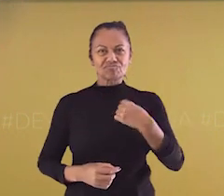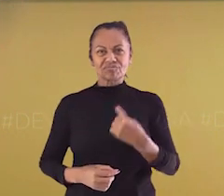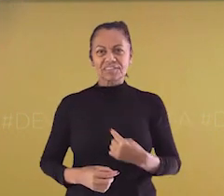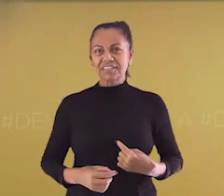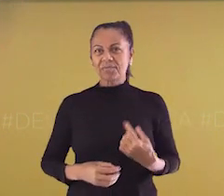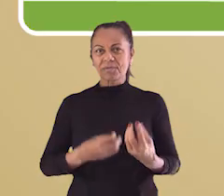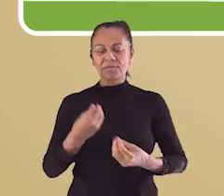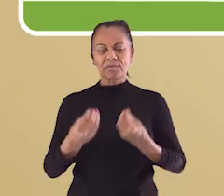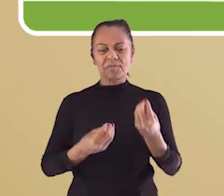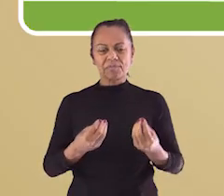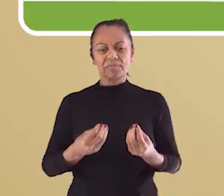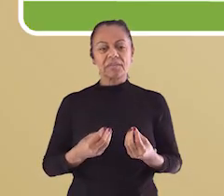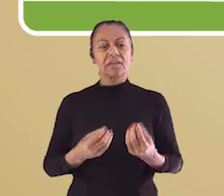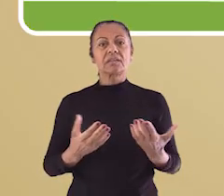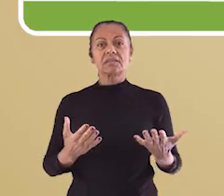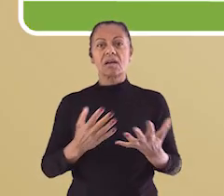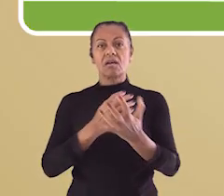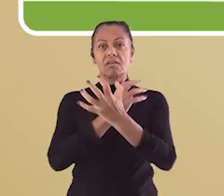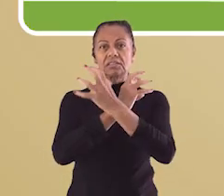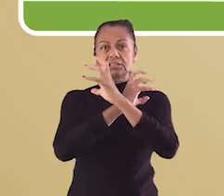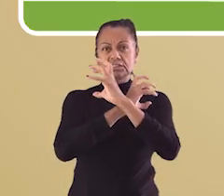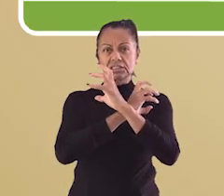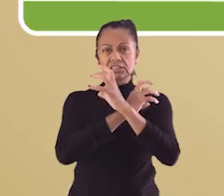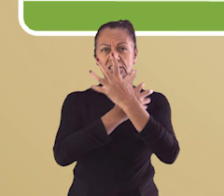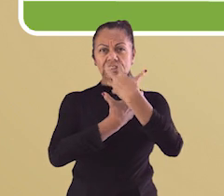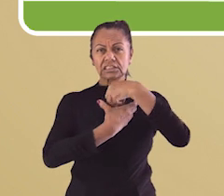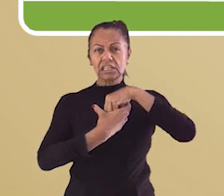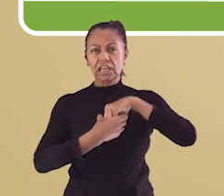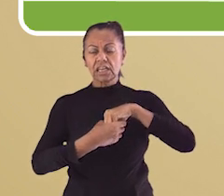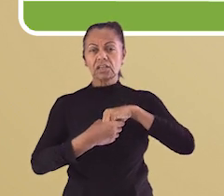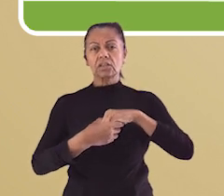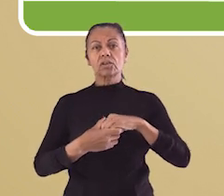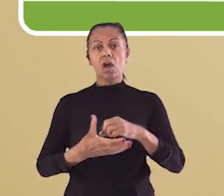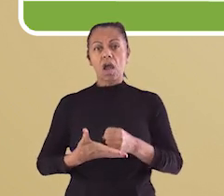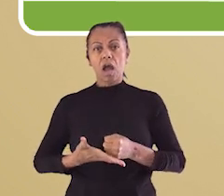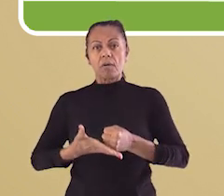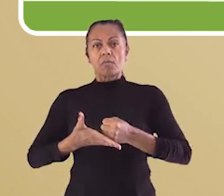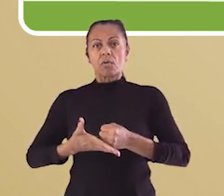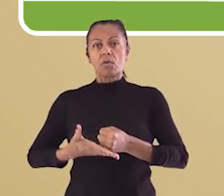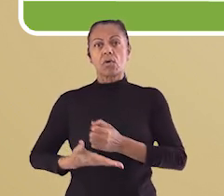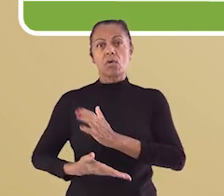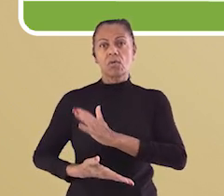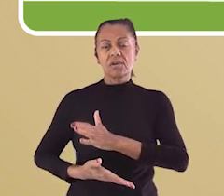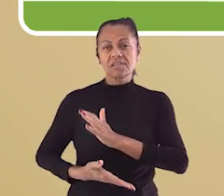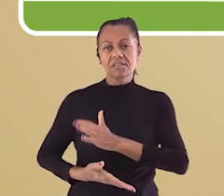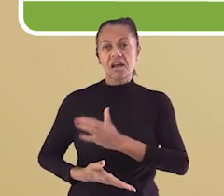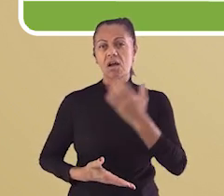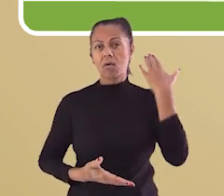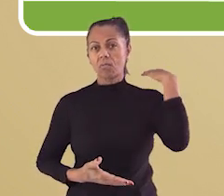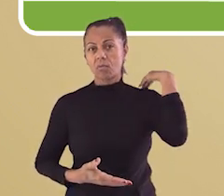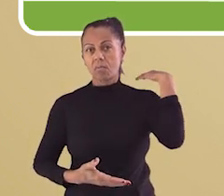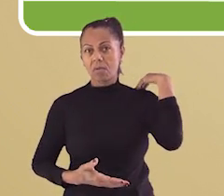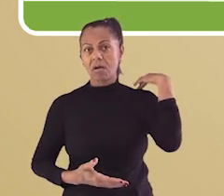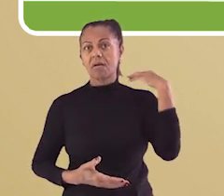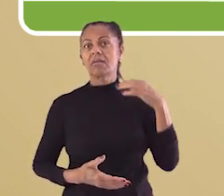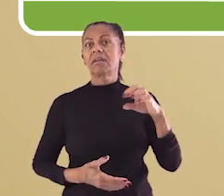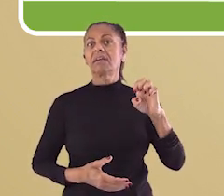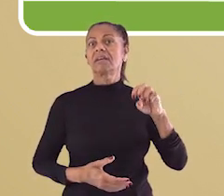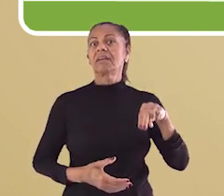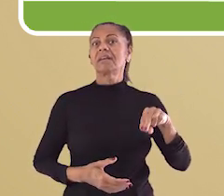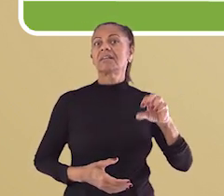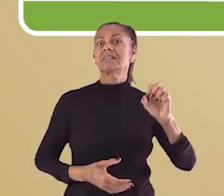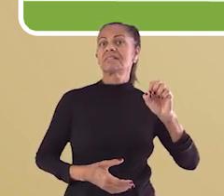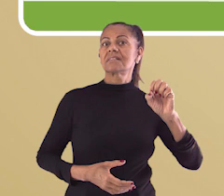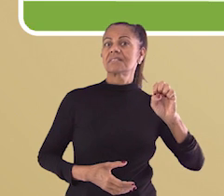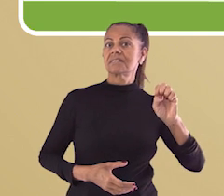esquelético. O esqueleto protege os órgãos internos, como coração, pulmão e encéfalo, dá